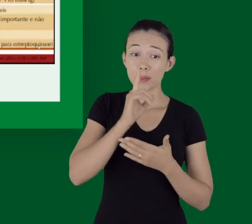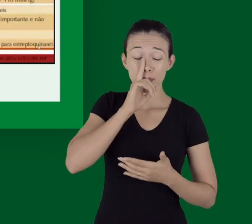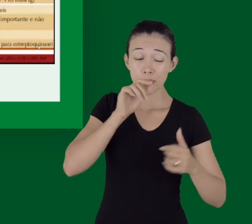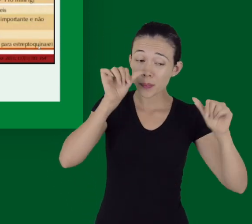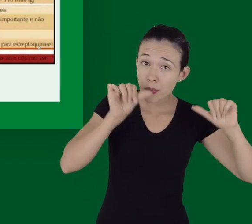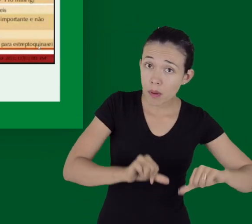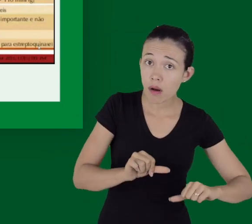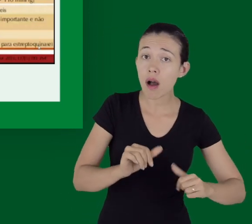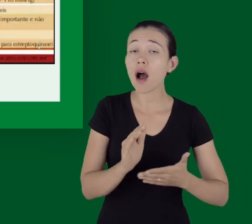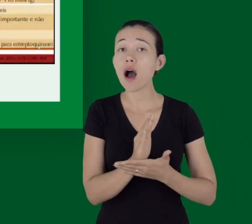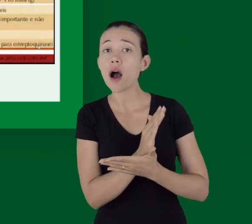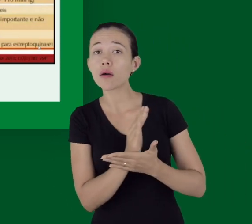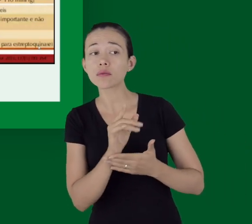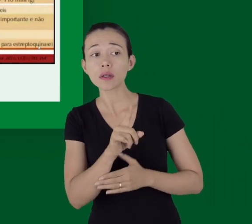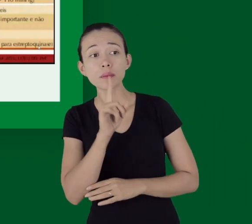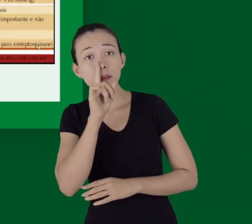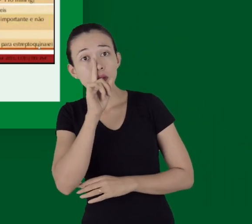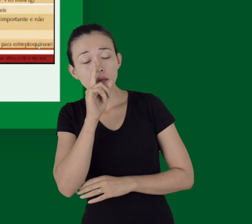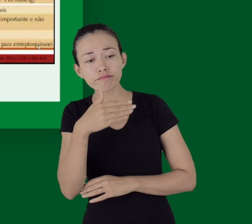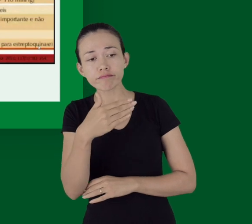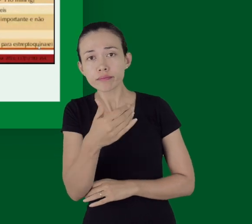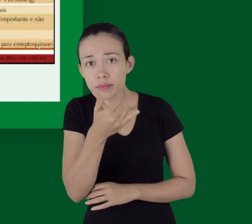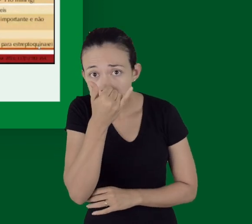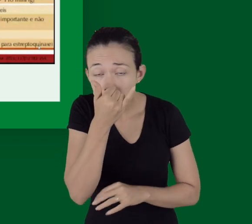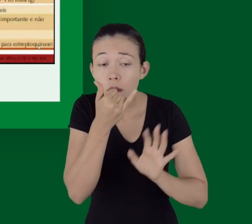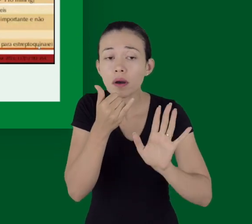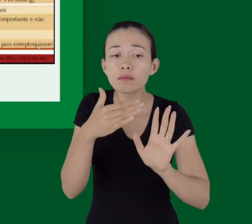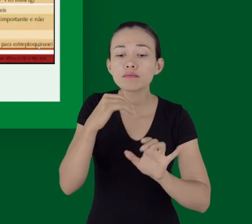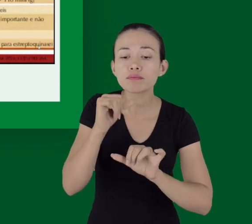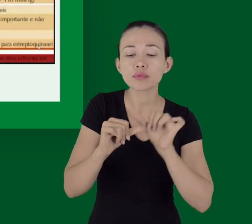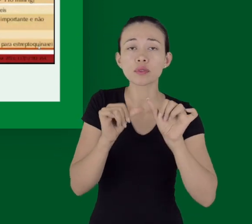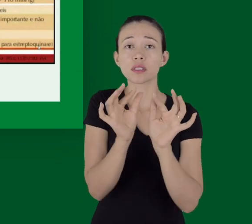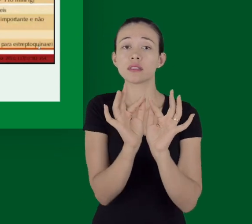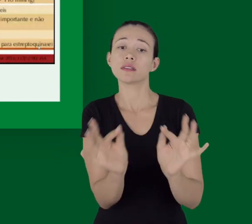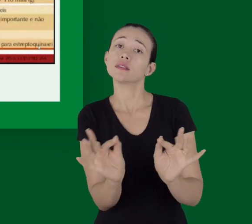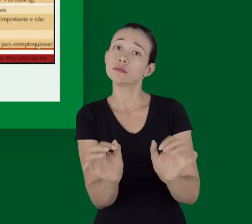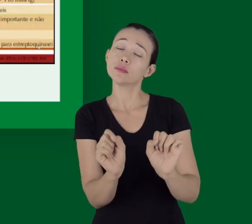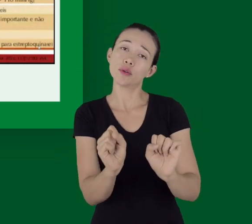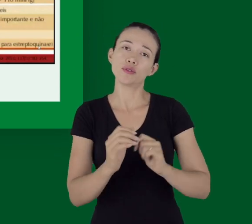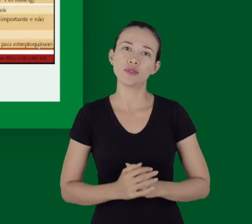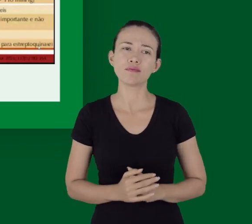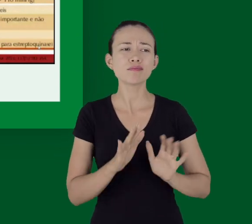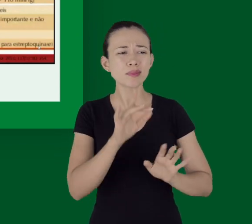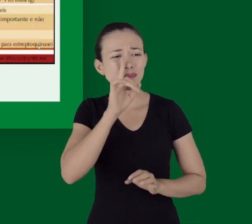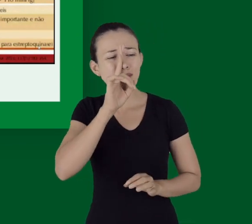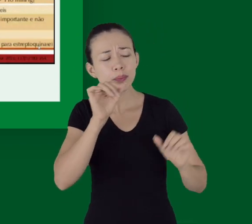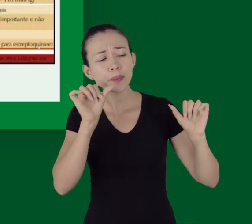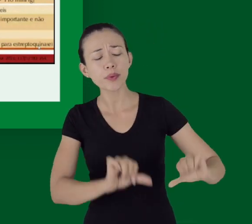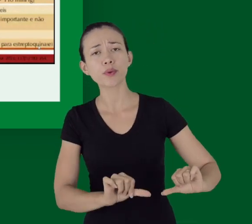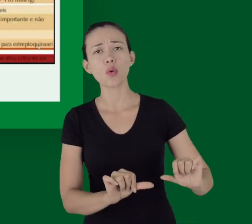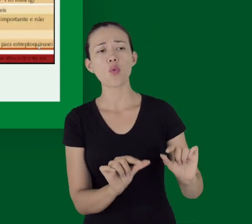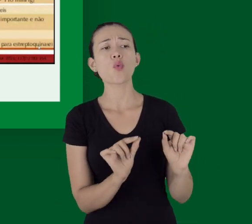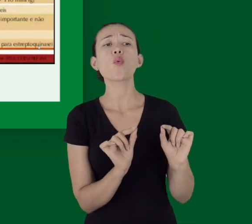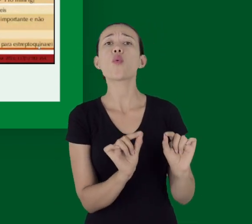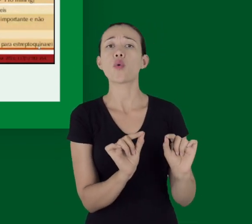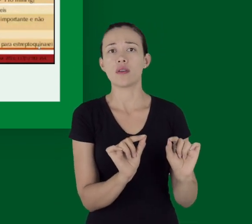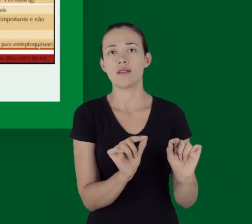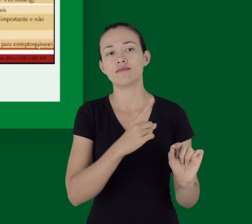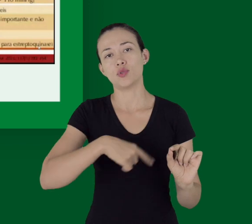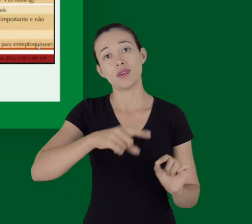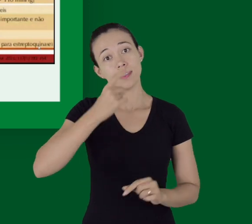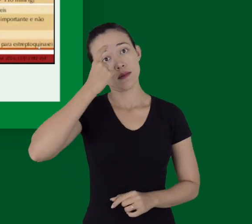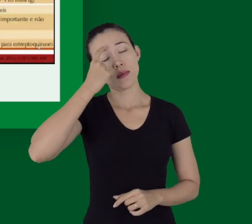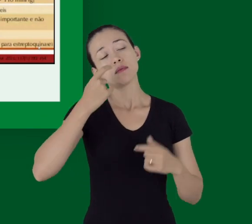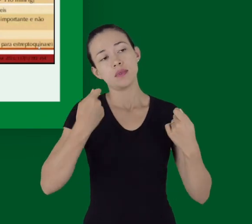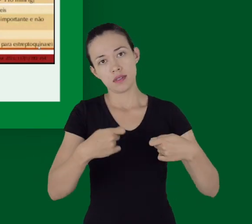geral, a gente precisa saber as absolutas para não piorar o paciente, né? Não causar o mal, que aqui o paciente quer causar o bem. Então,